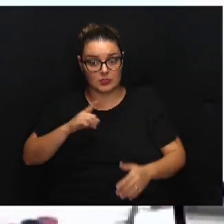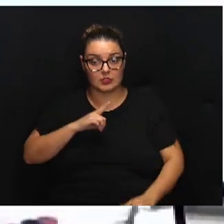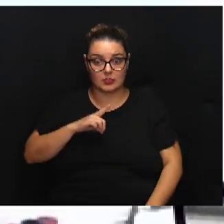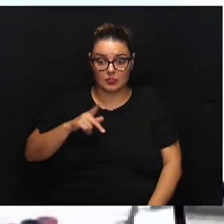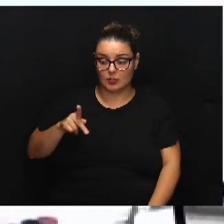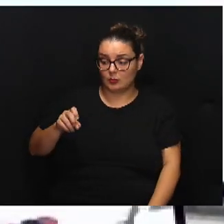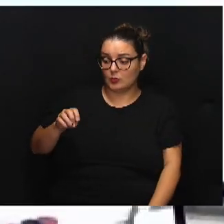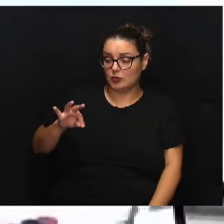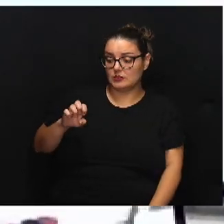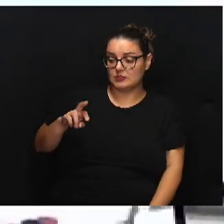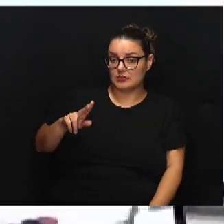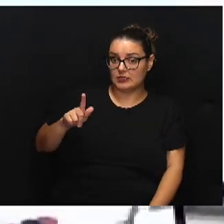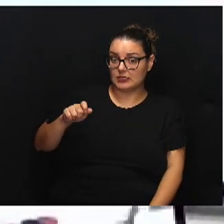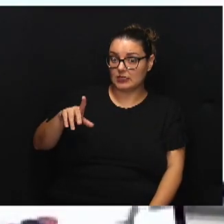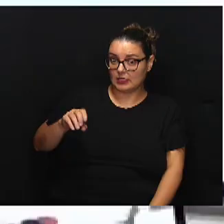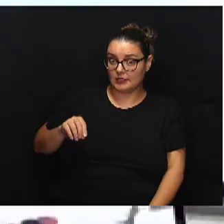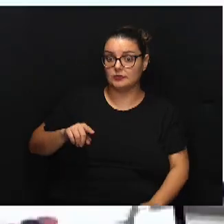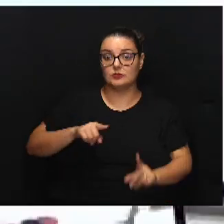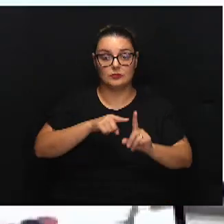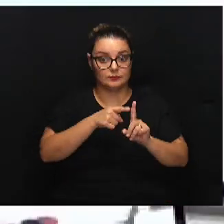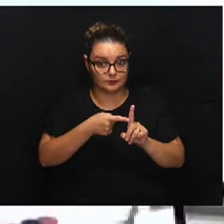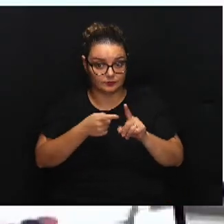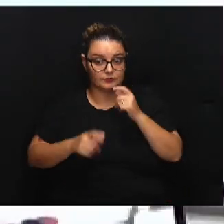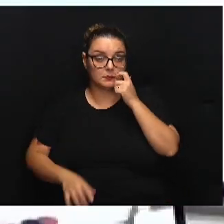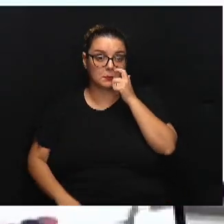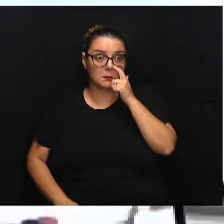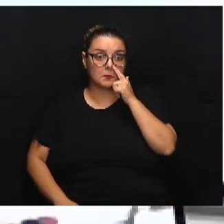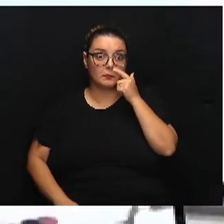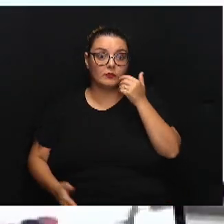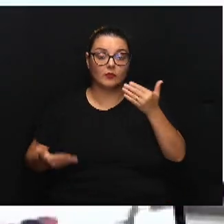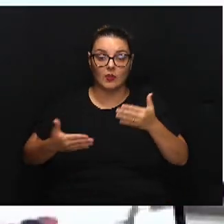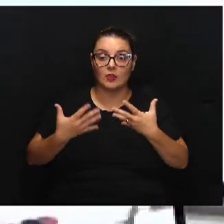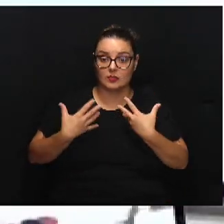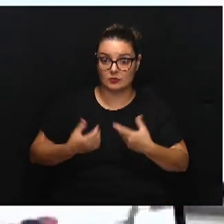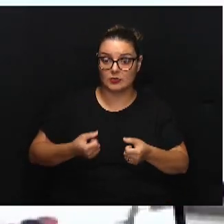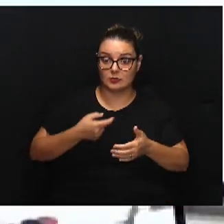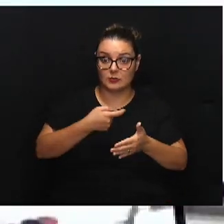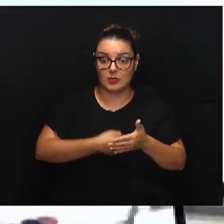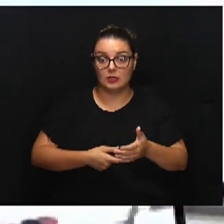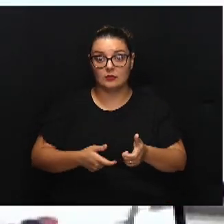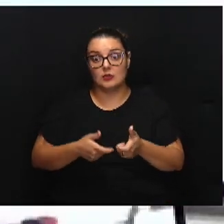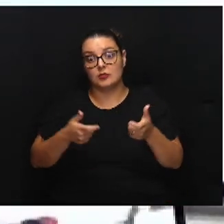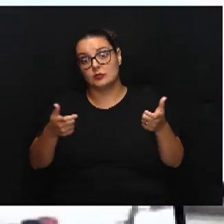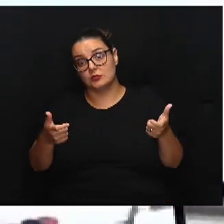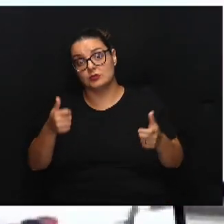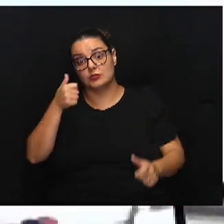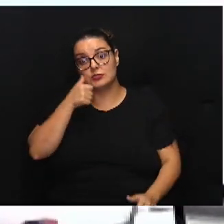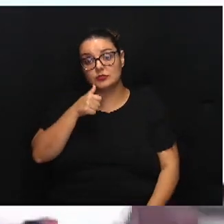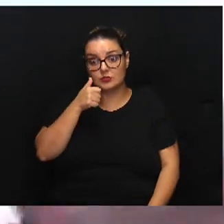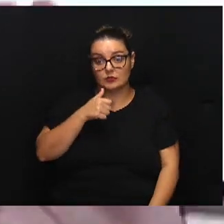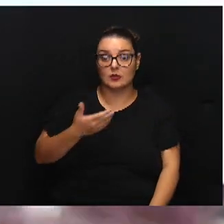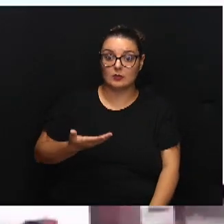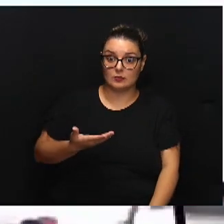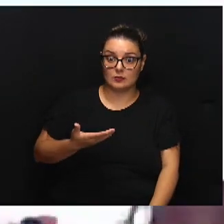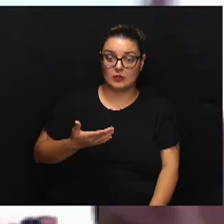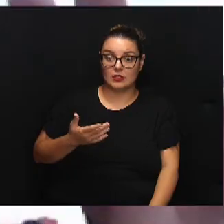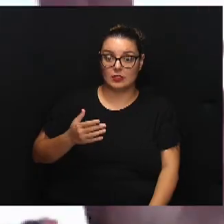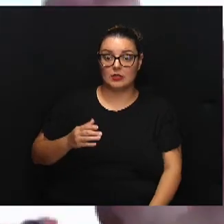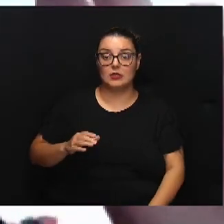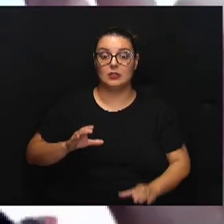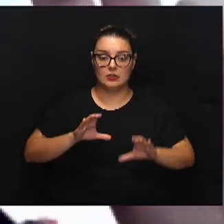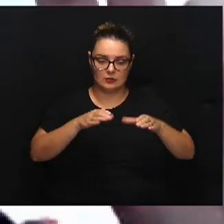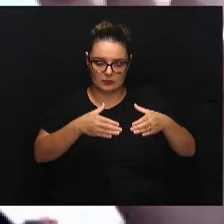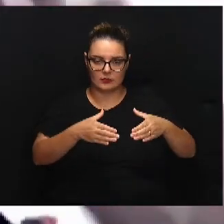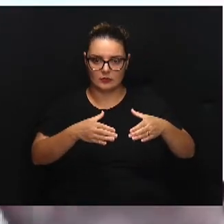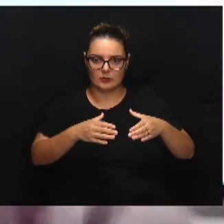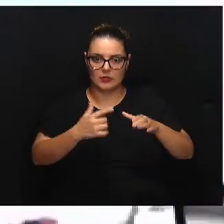postergado a gravidez. E hoje a gente recebe uma taxa bastante elevada de mulheres que são classificadas em